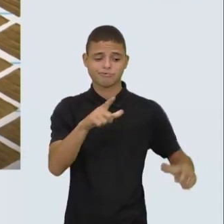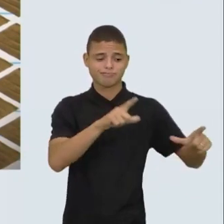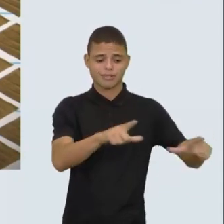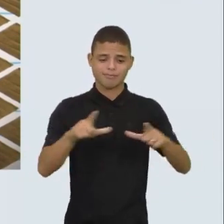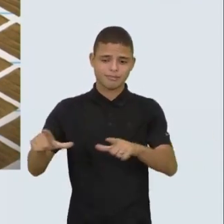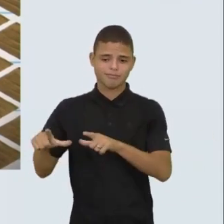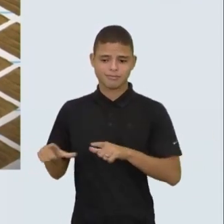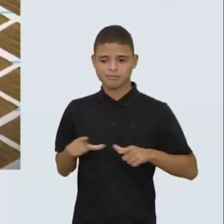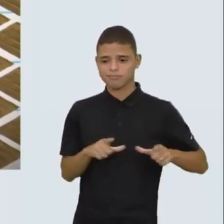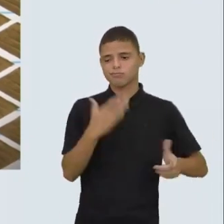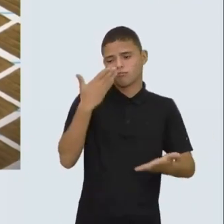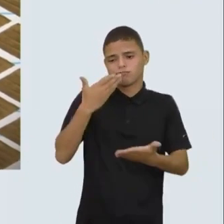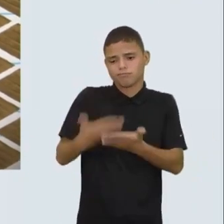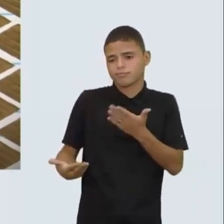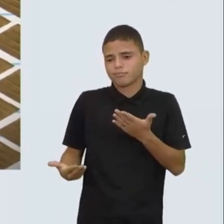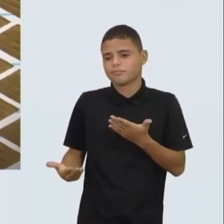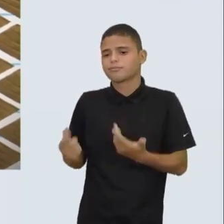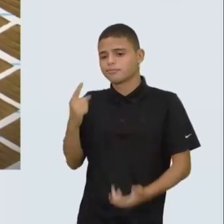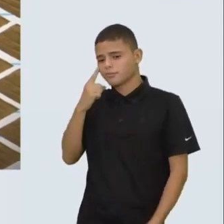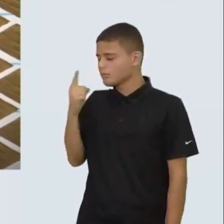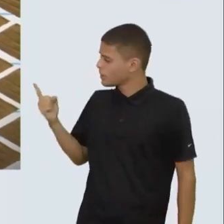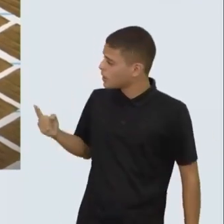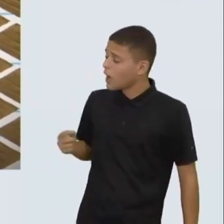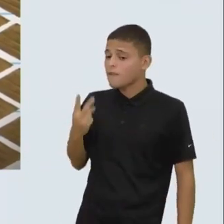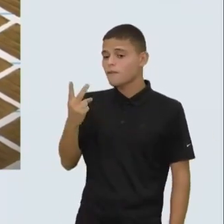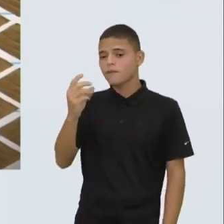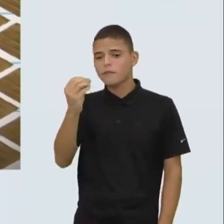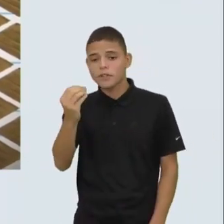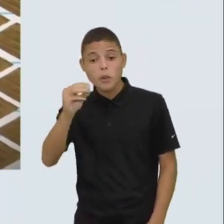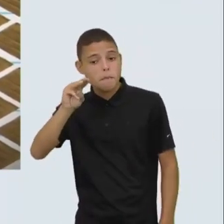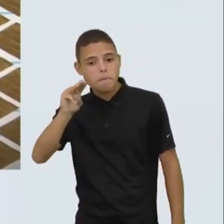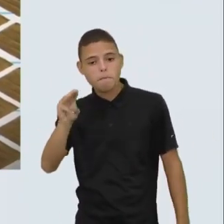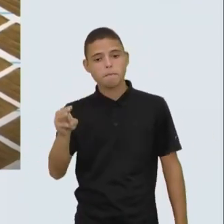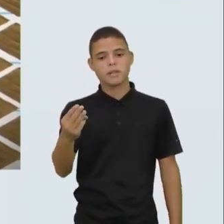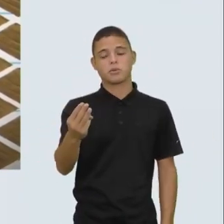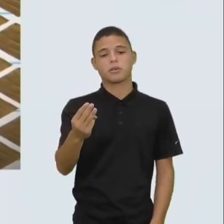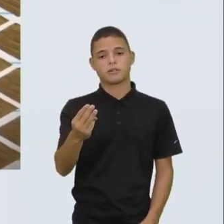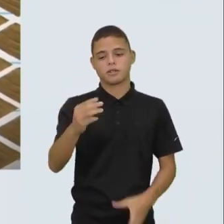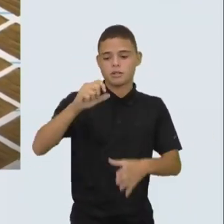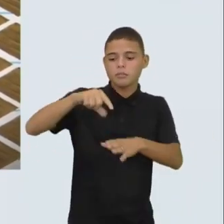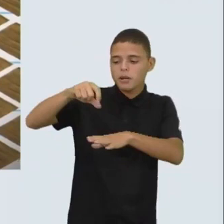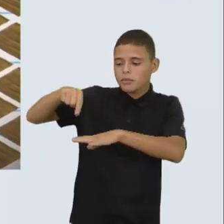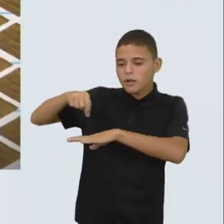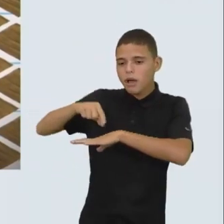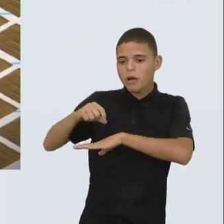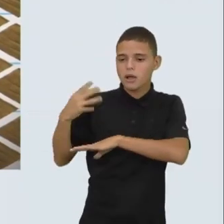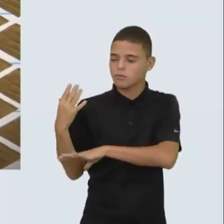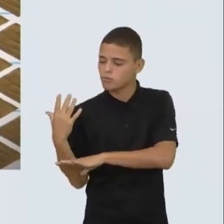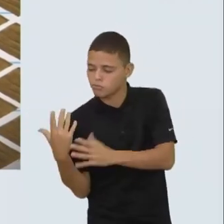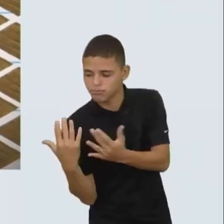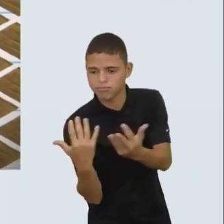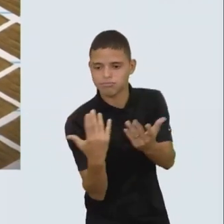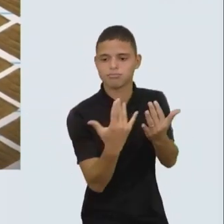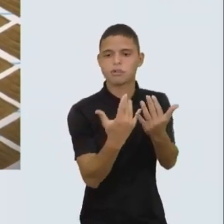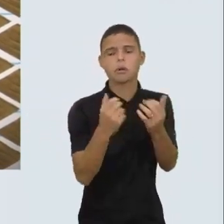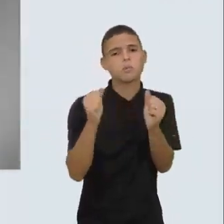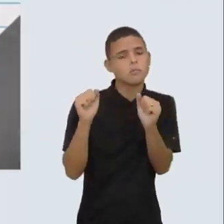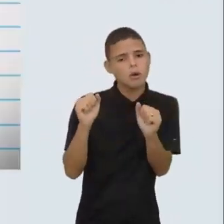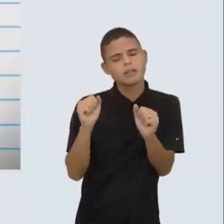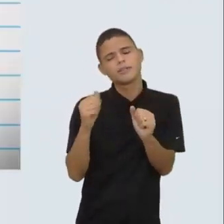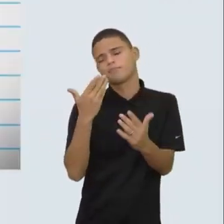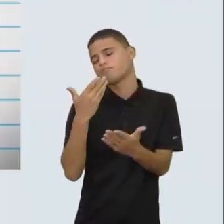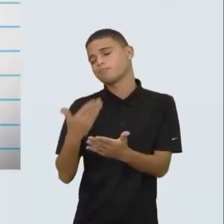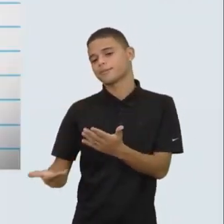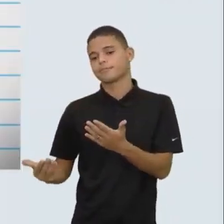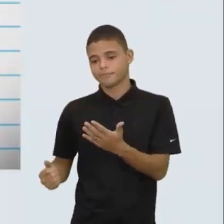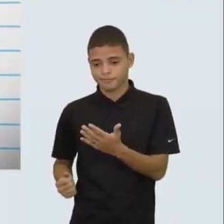por minuto, nos quais 20 milhões de toneladas de grãos poderiam ter sido cultivadas. Isso afeta principalmente as pessoas mais pobres.